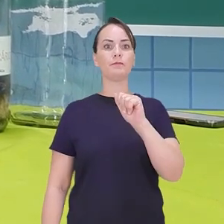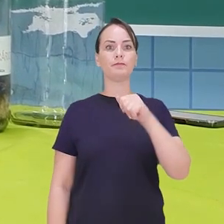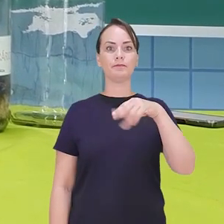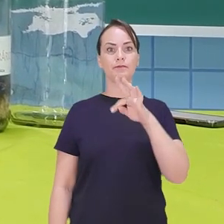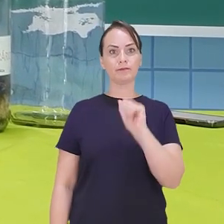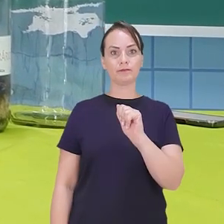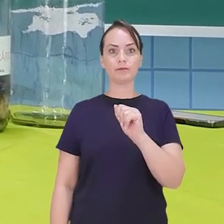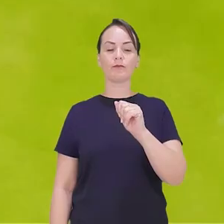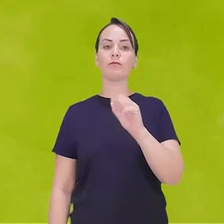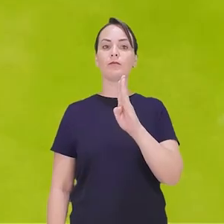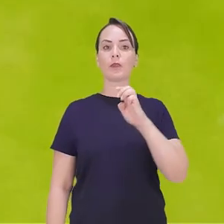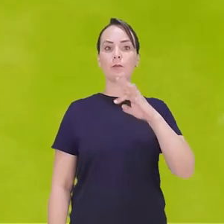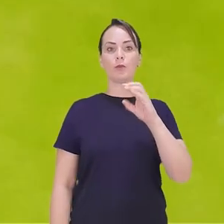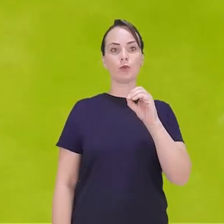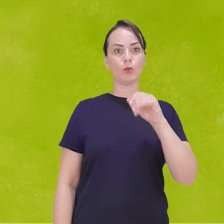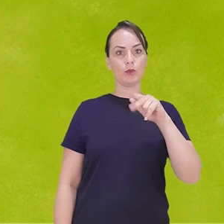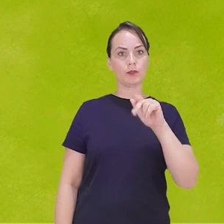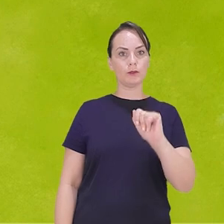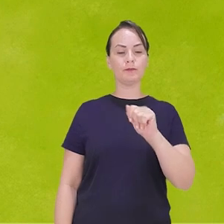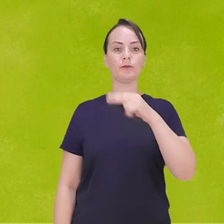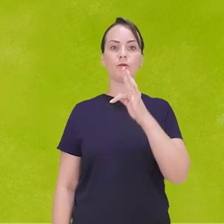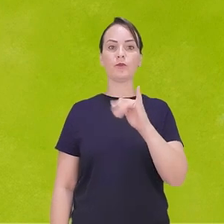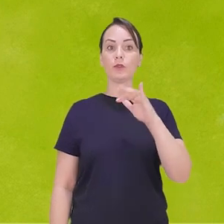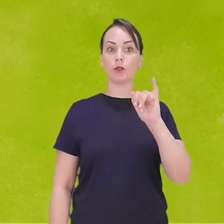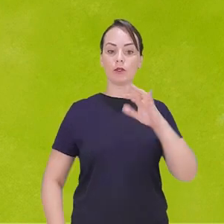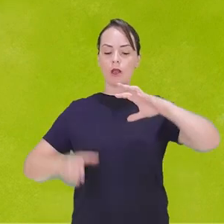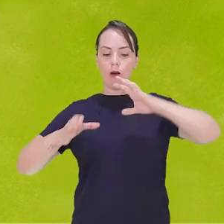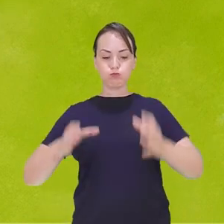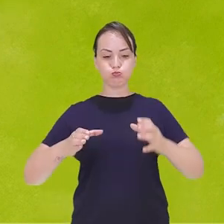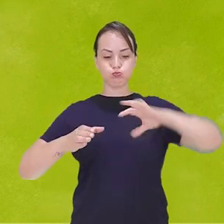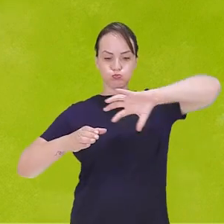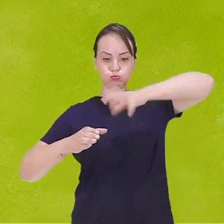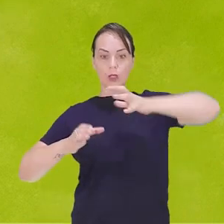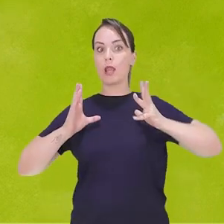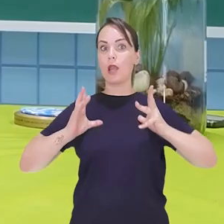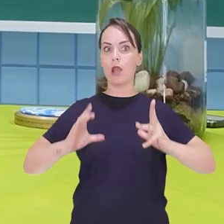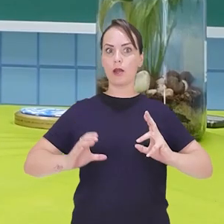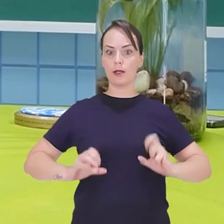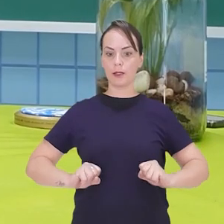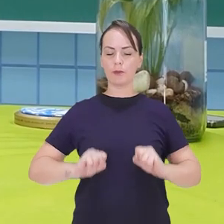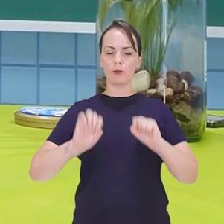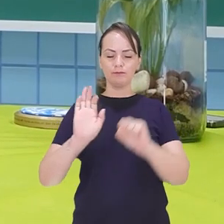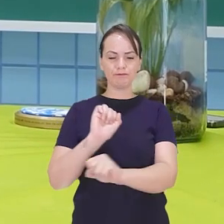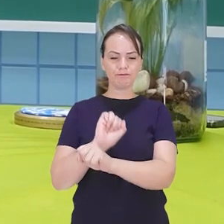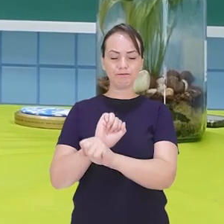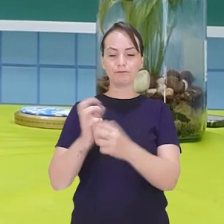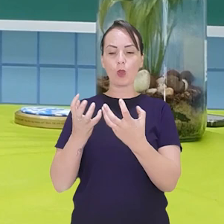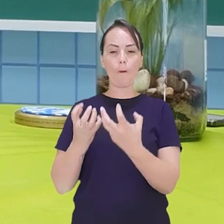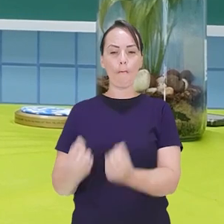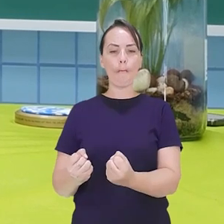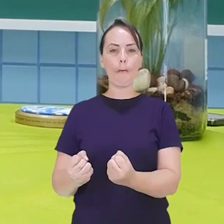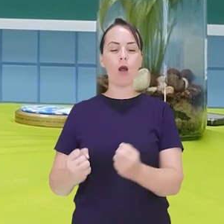utilizamos três mudas: fitônia, begônia e maranta. Pegue o pote